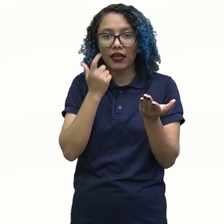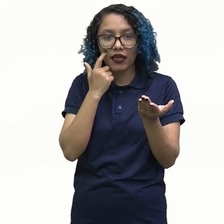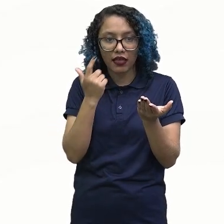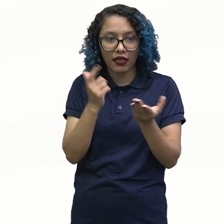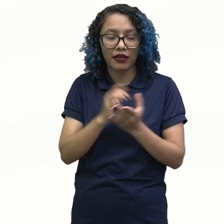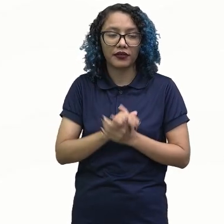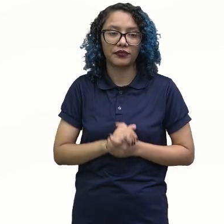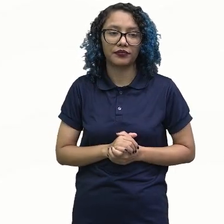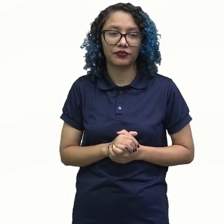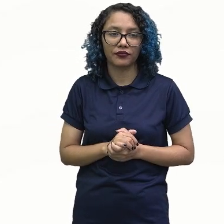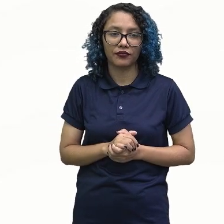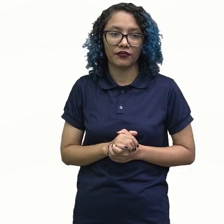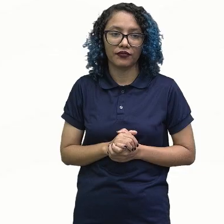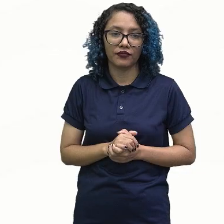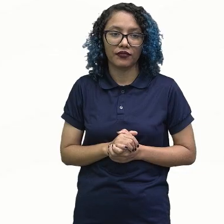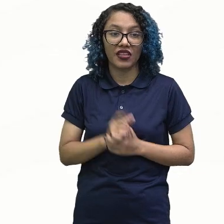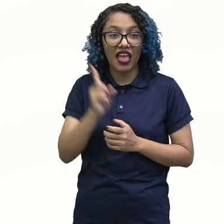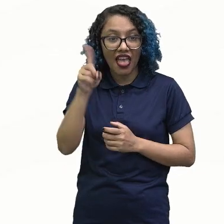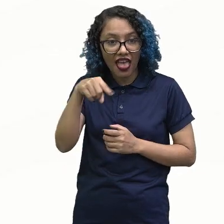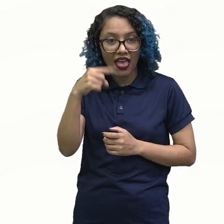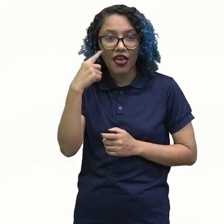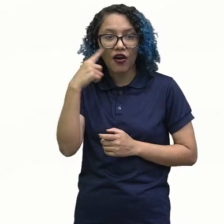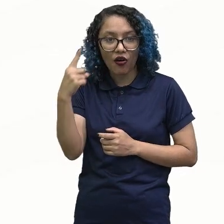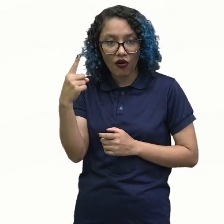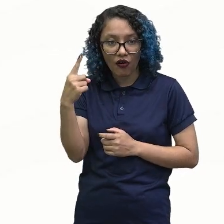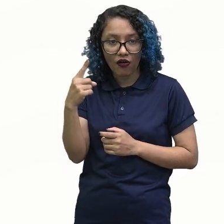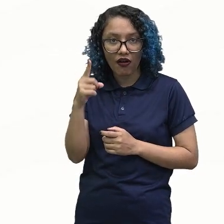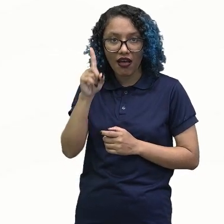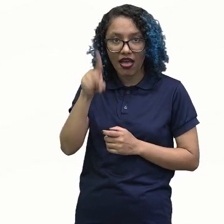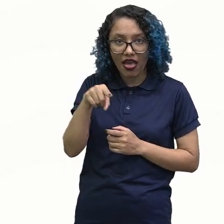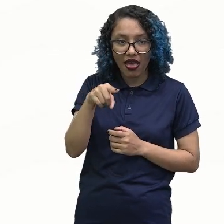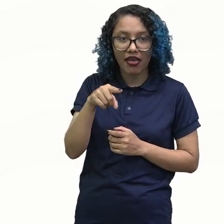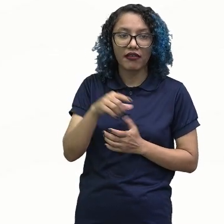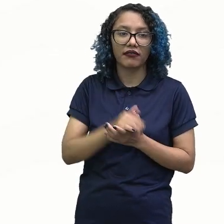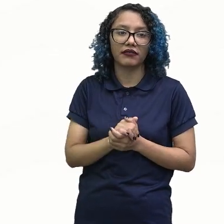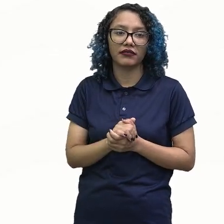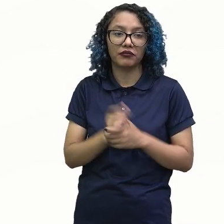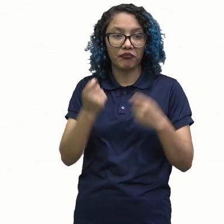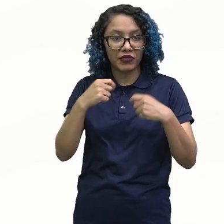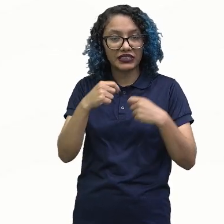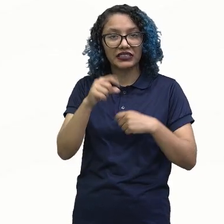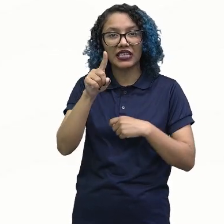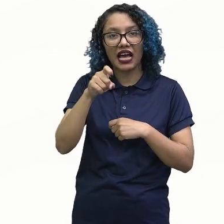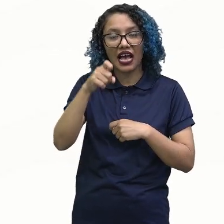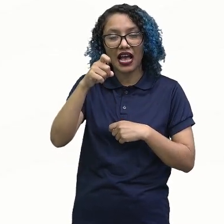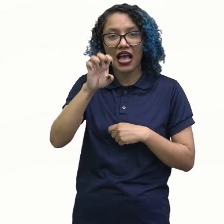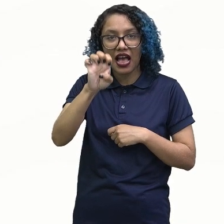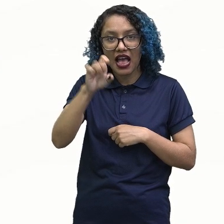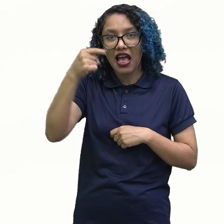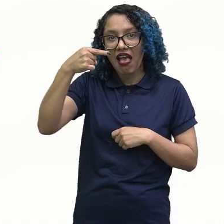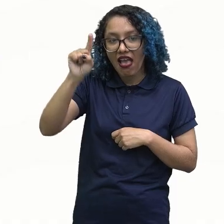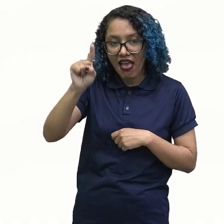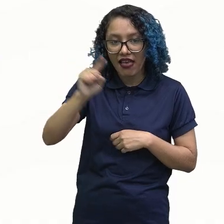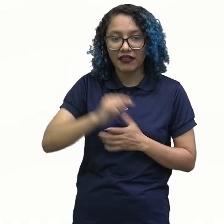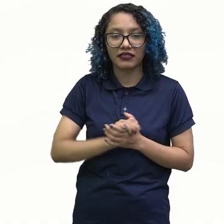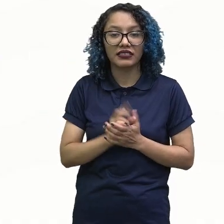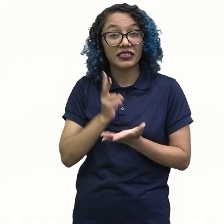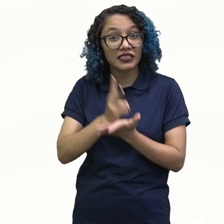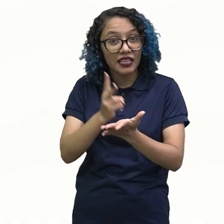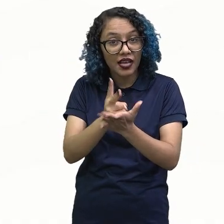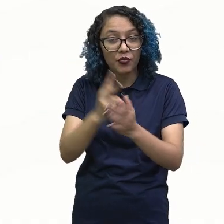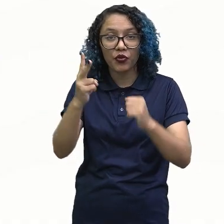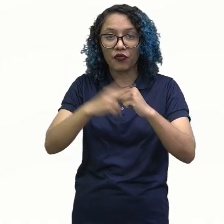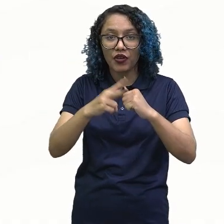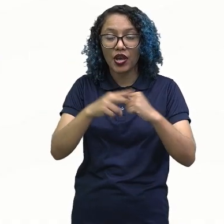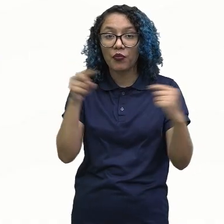é muito, né? Tá aqui, ó, o ezinho, para perder, tá bom? Então, elas sempre, voltando aqui, elas sempre vão